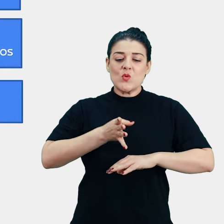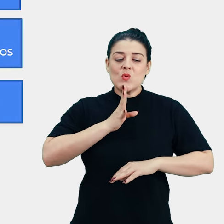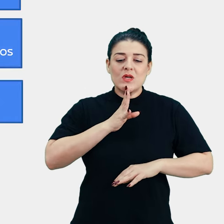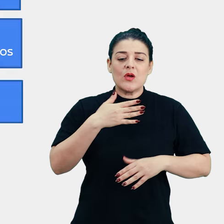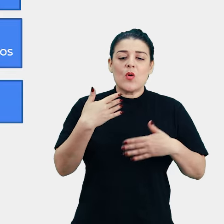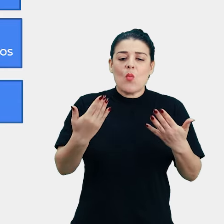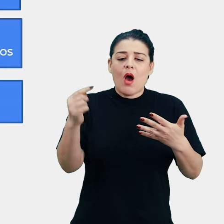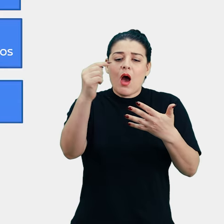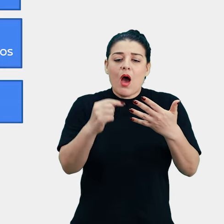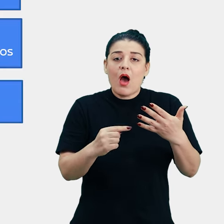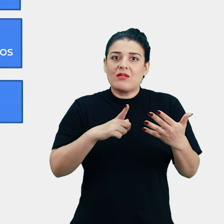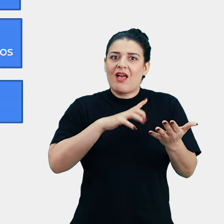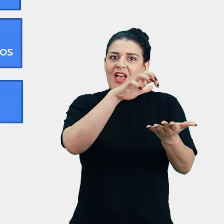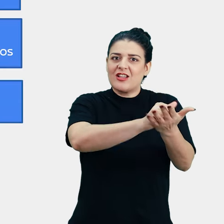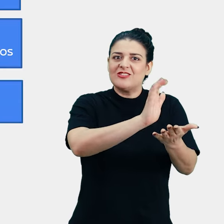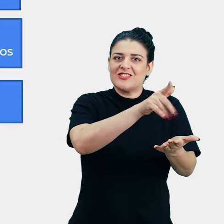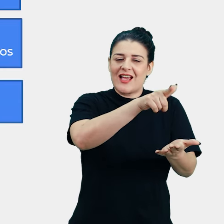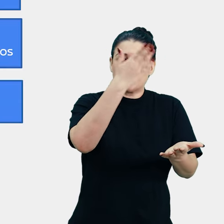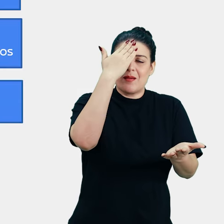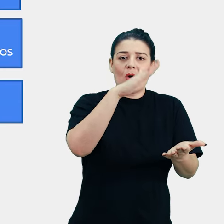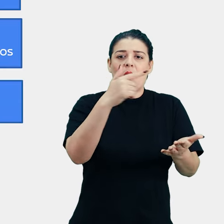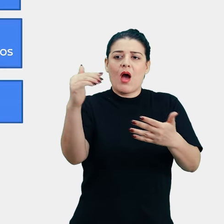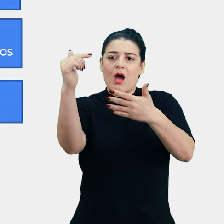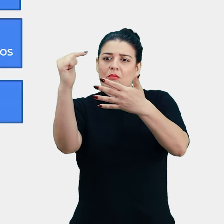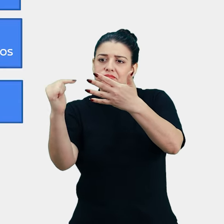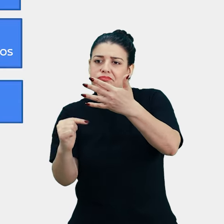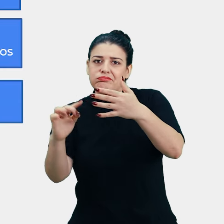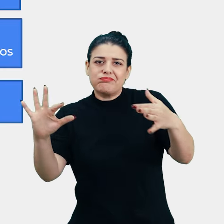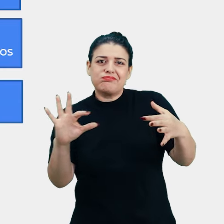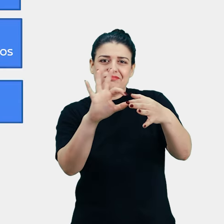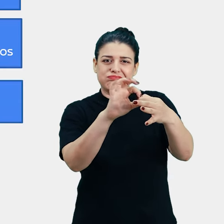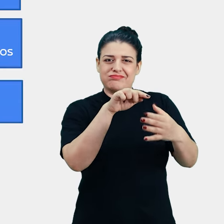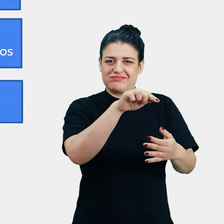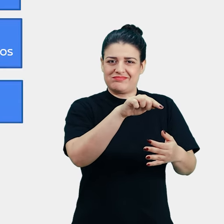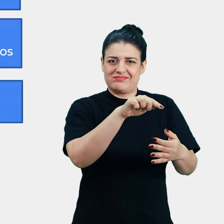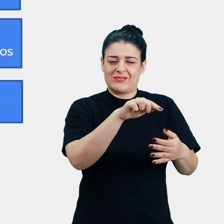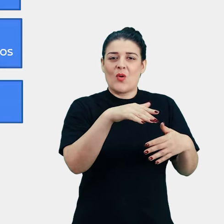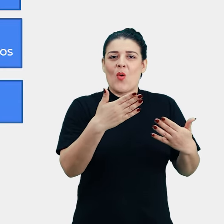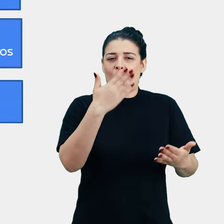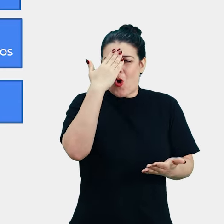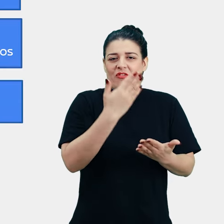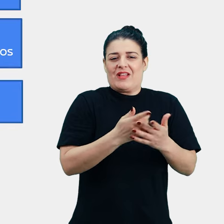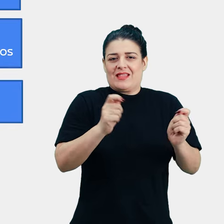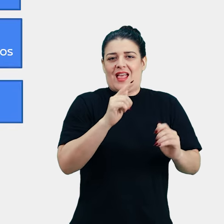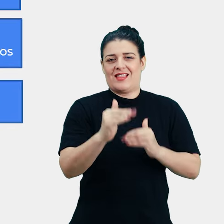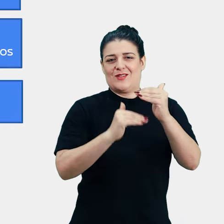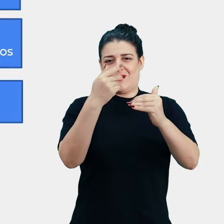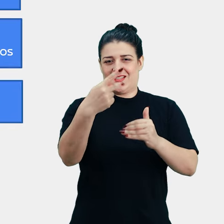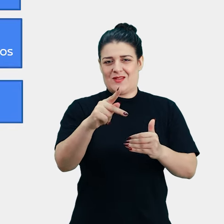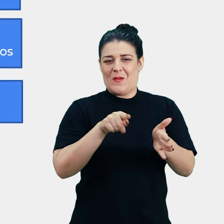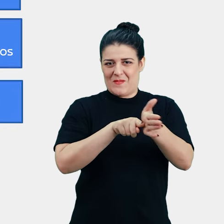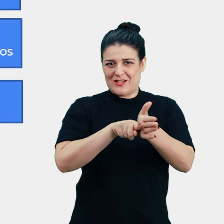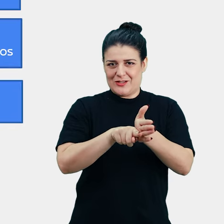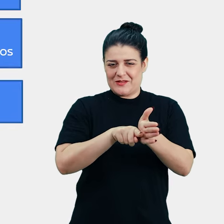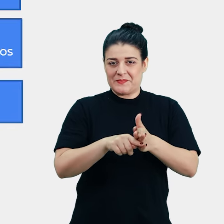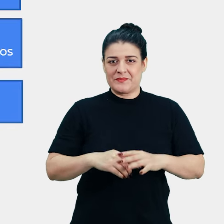níveis de confiança e saiba dizer em qual nível de confiança o seu trabalho está sendo feito e desenvolvido,